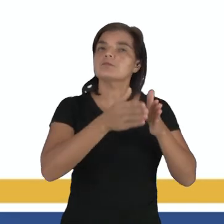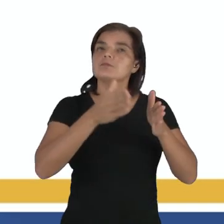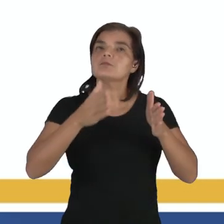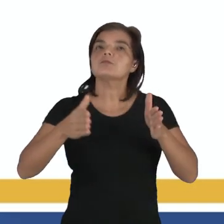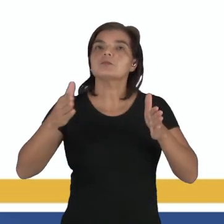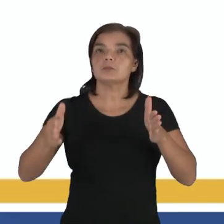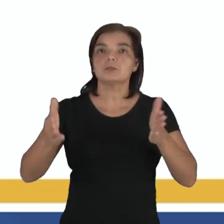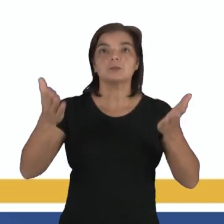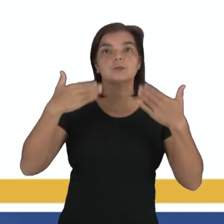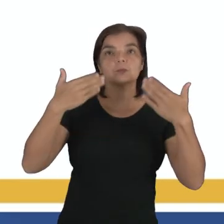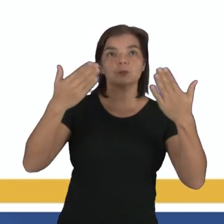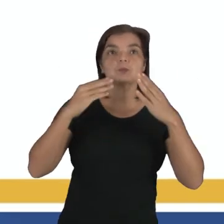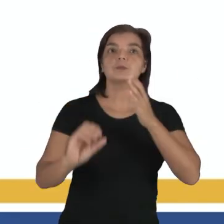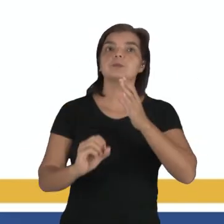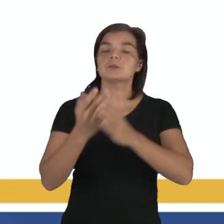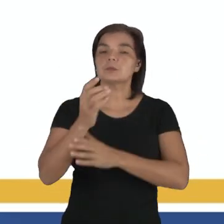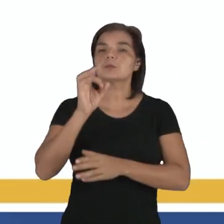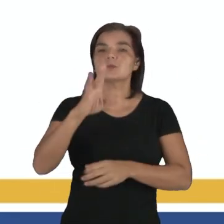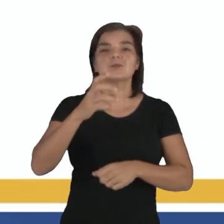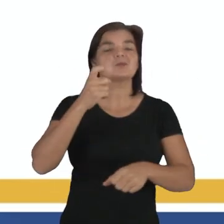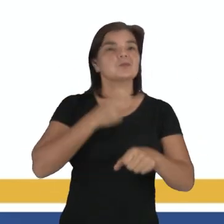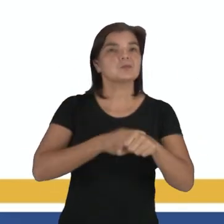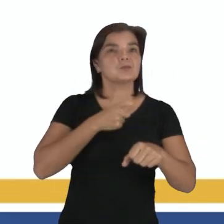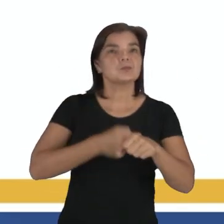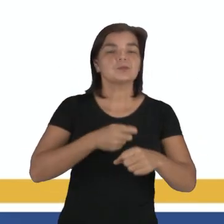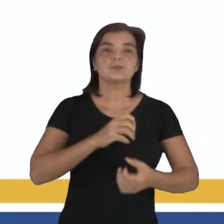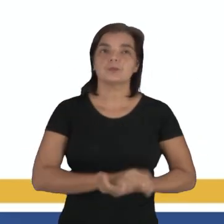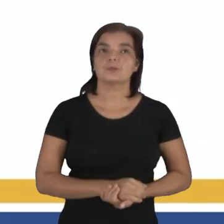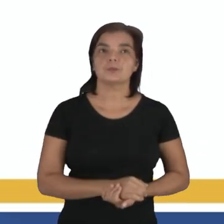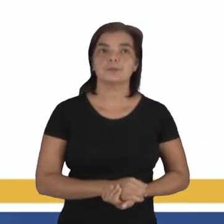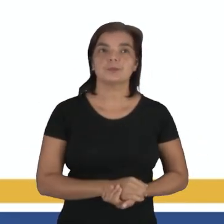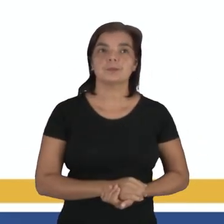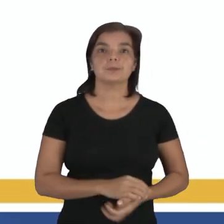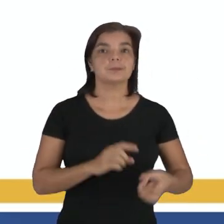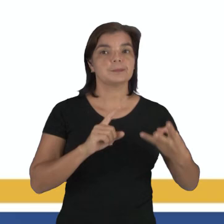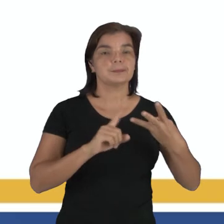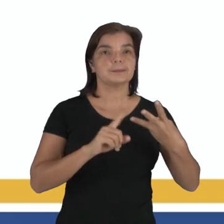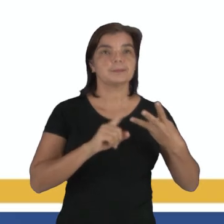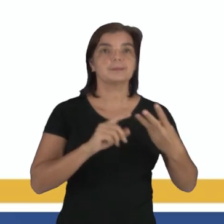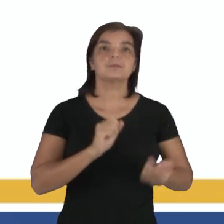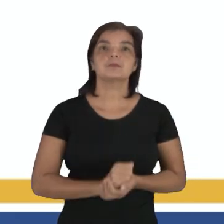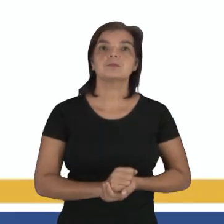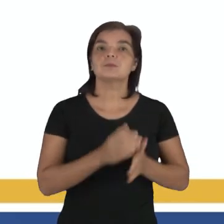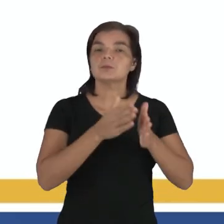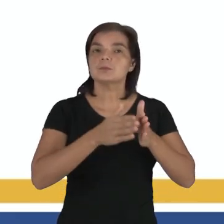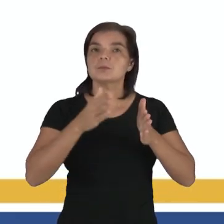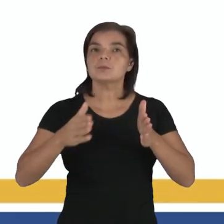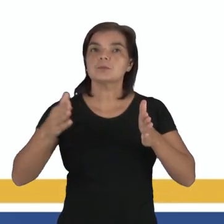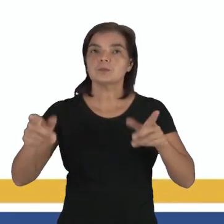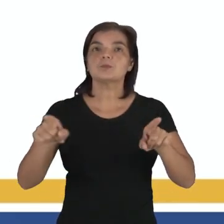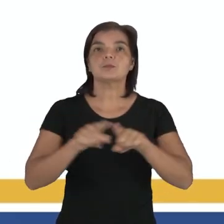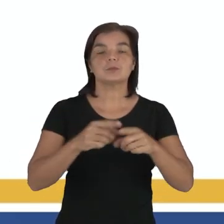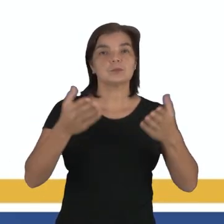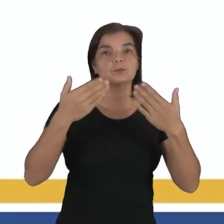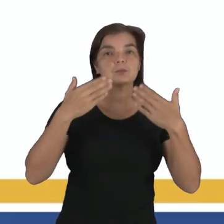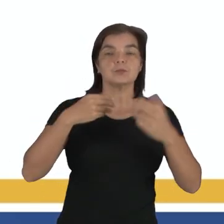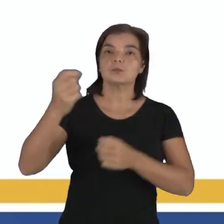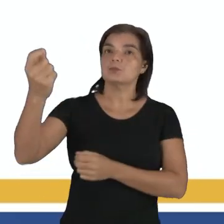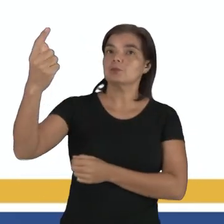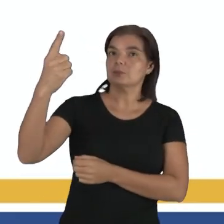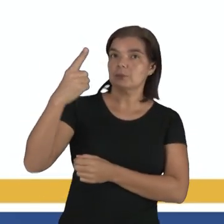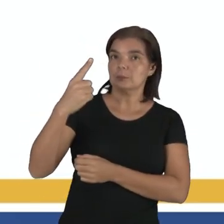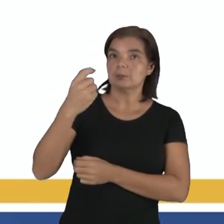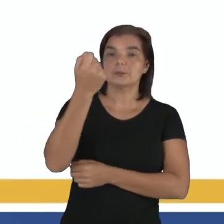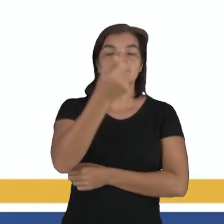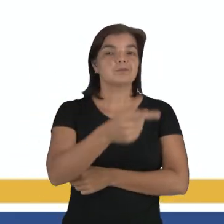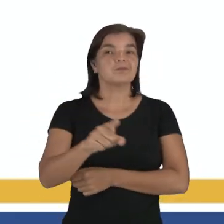é um processo de propagação de calor que acontece apenas nos sólidos. 3. O processo de propagação de